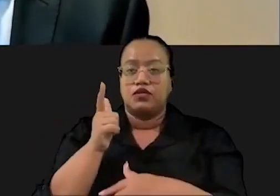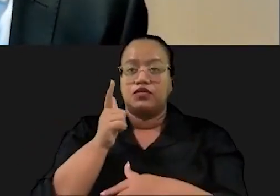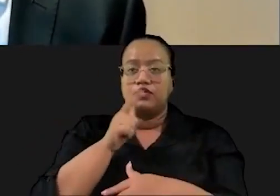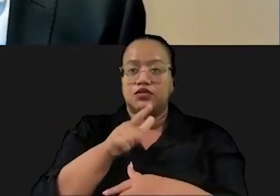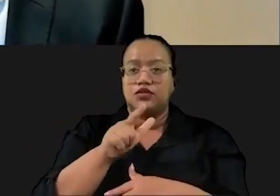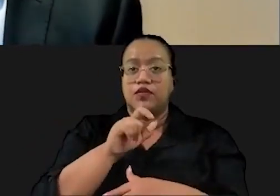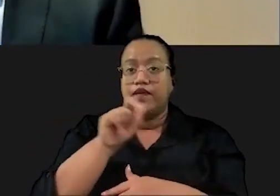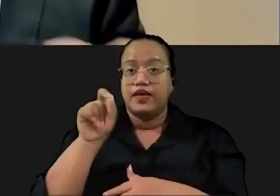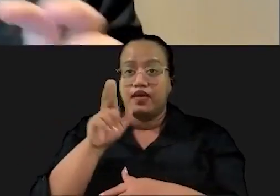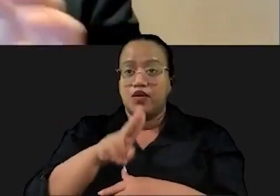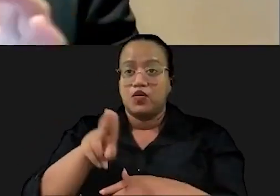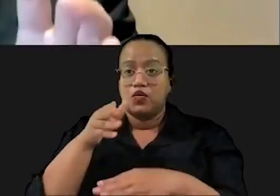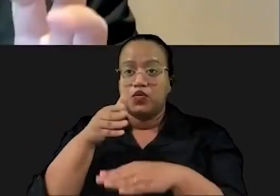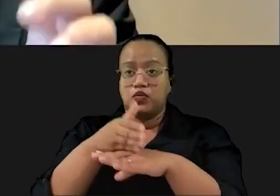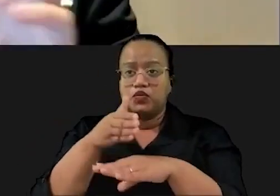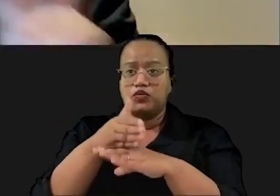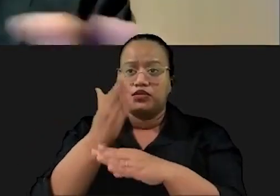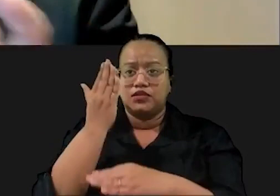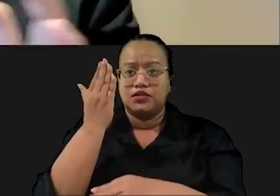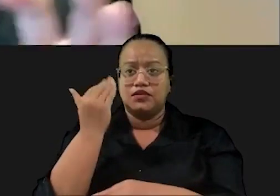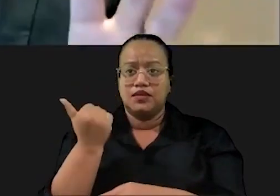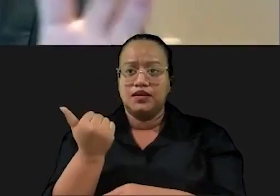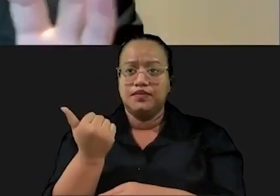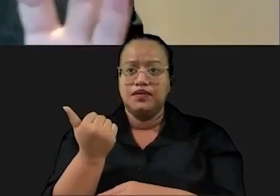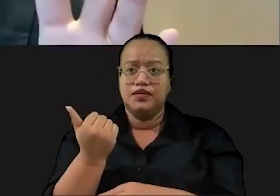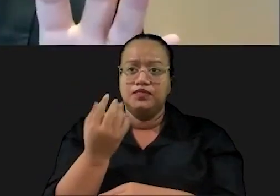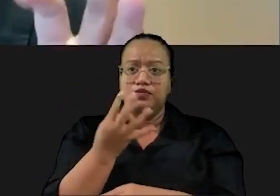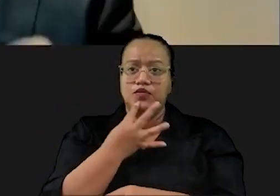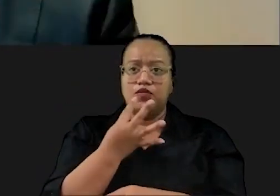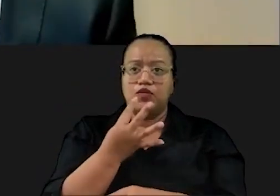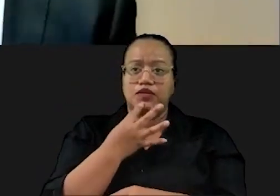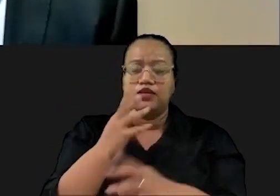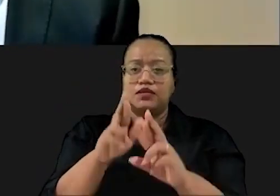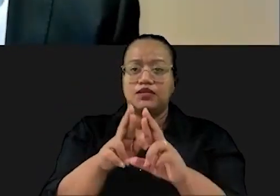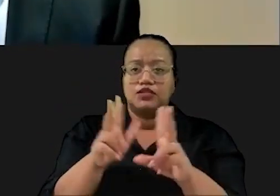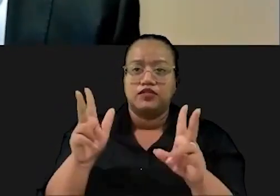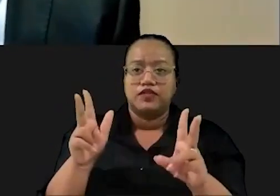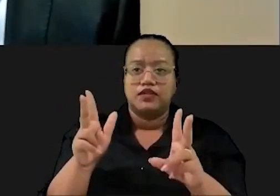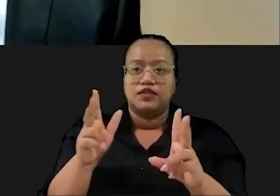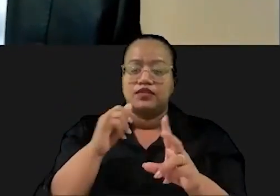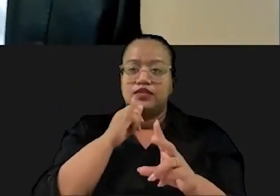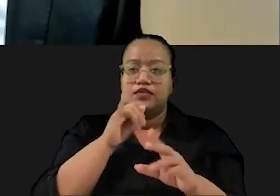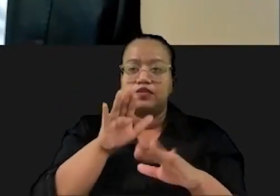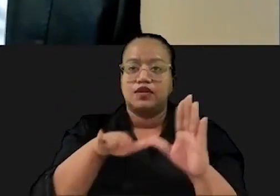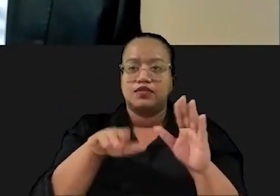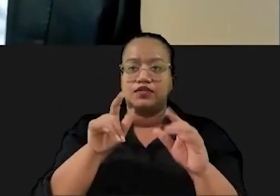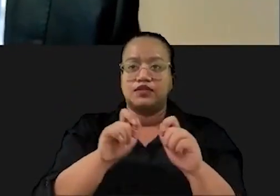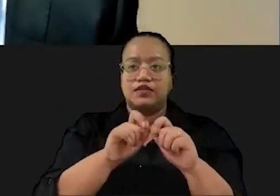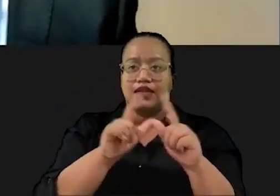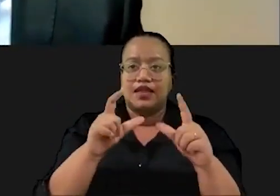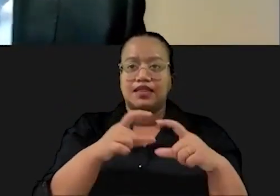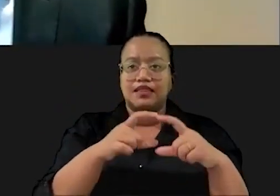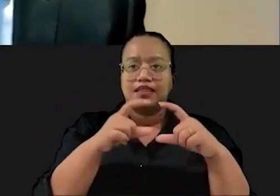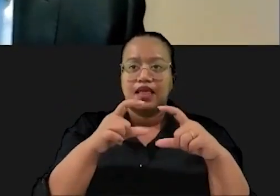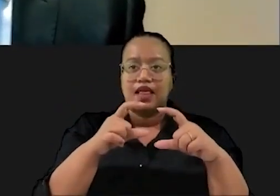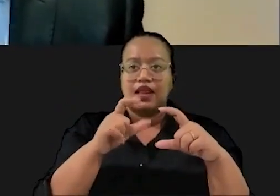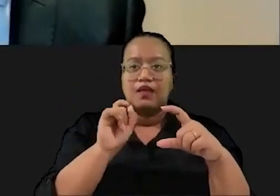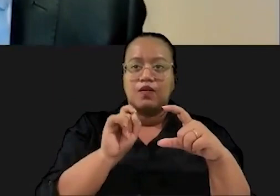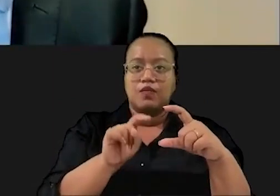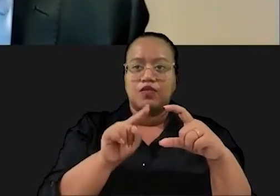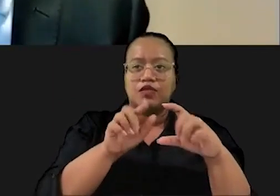a diferença que faz, né? Às vezes uma telinha a mais, um botão colocado de uma outra forma, né? Então, era isso que eu tinha a